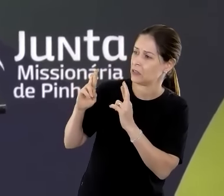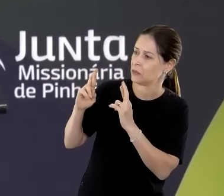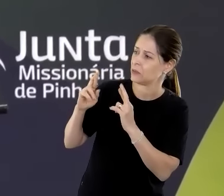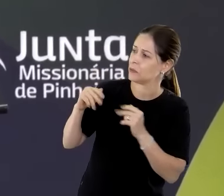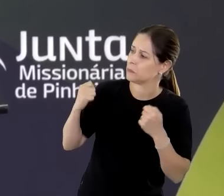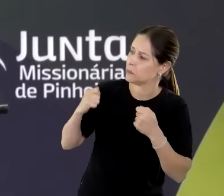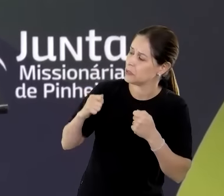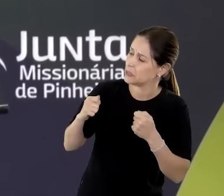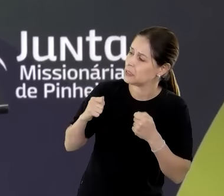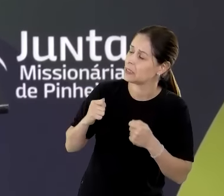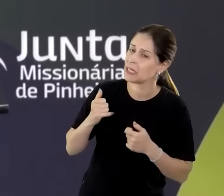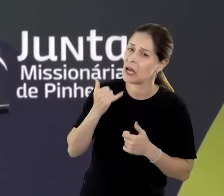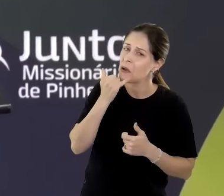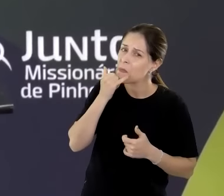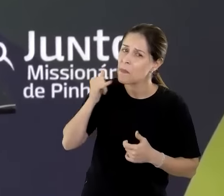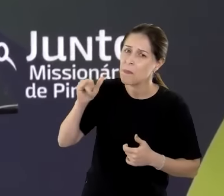perdoados,